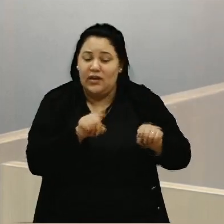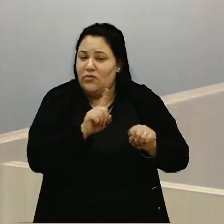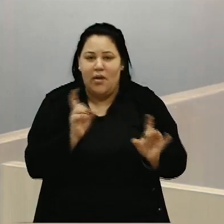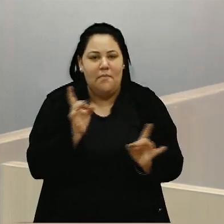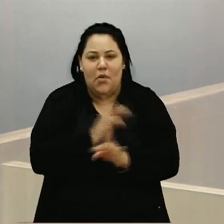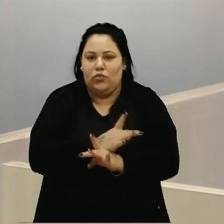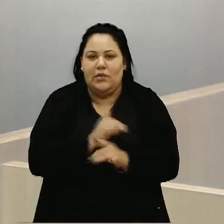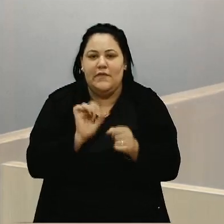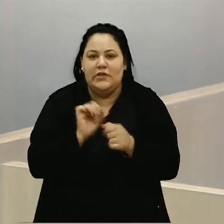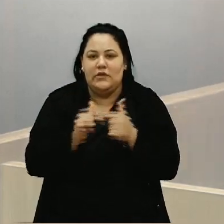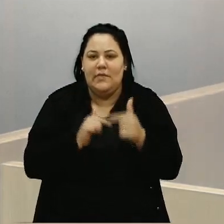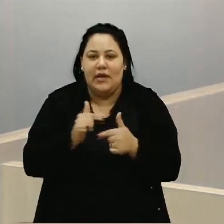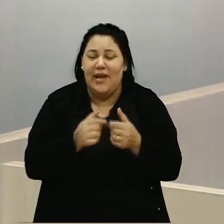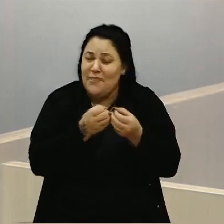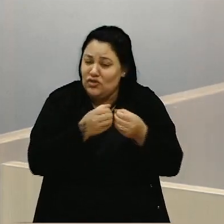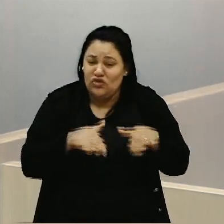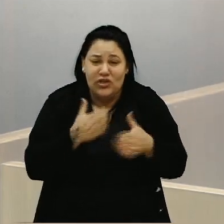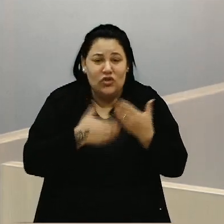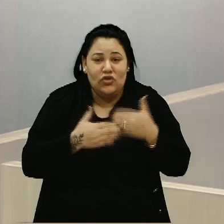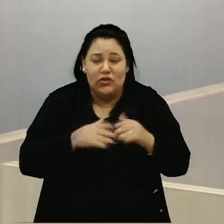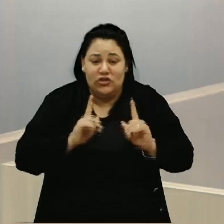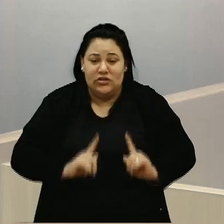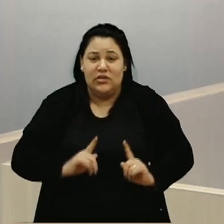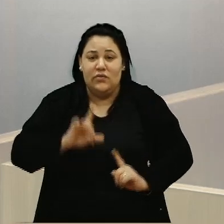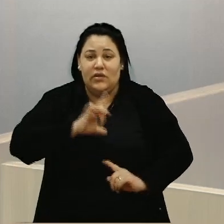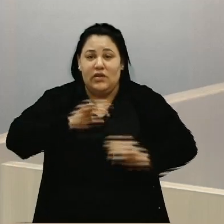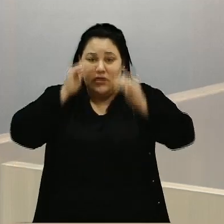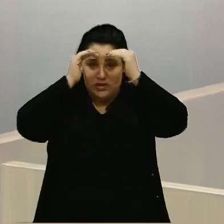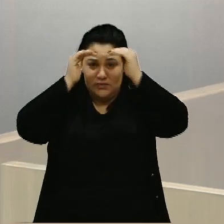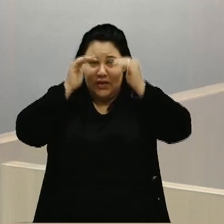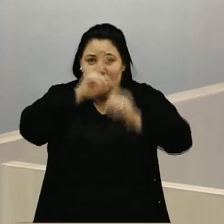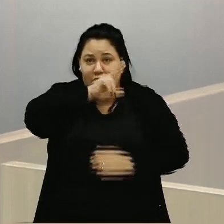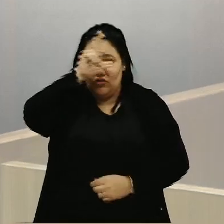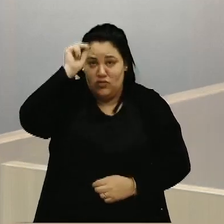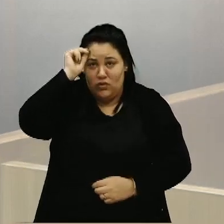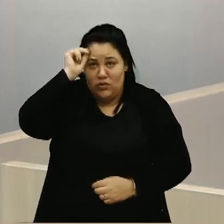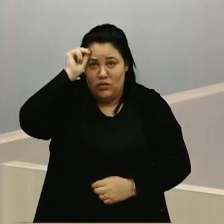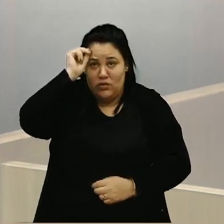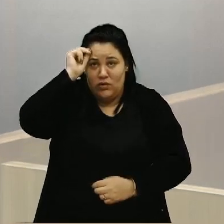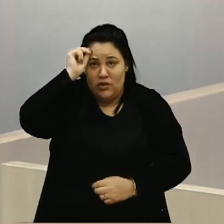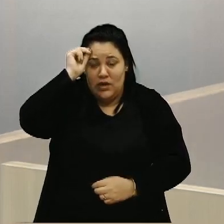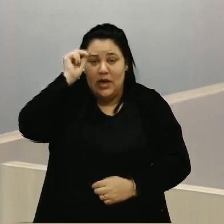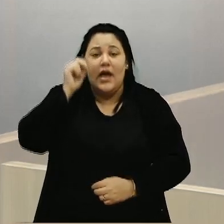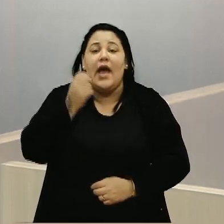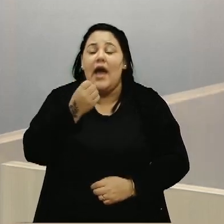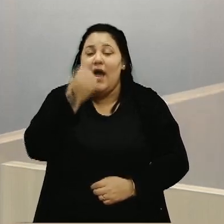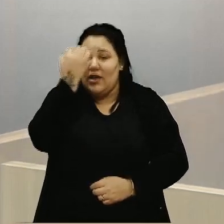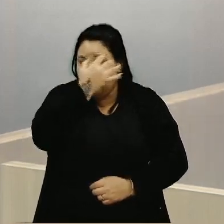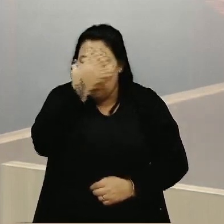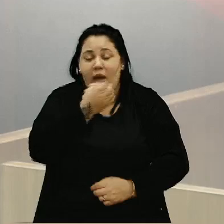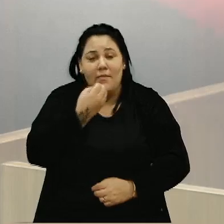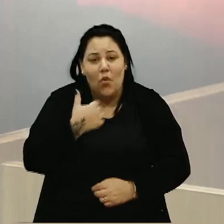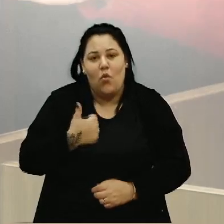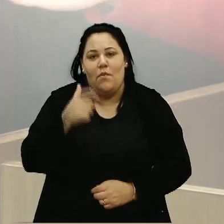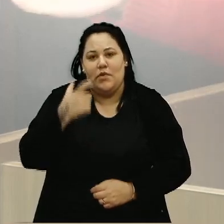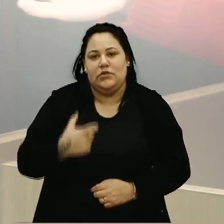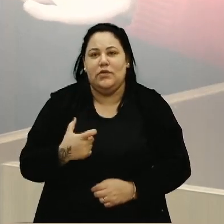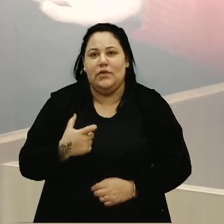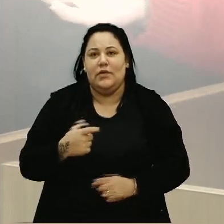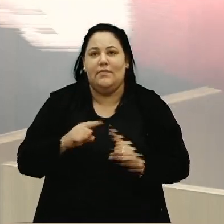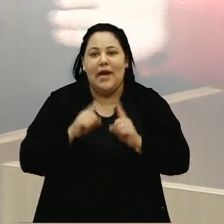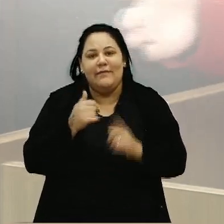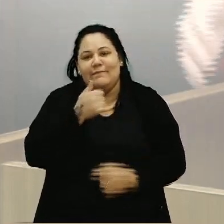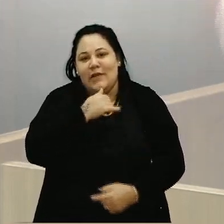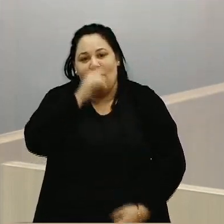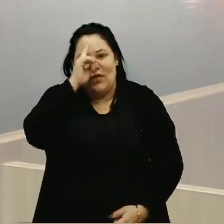com essa gestão, do qual tenho grande respeito, porque o prefeito Adiló é super gente boa, mas infelizmente ele é o que manda.